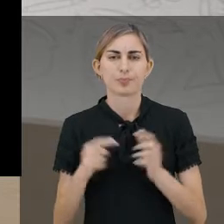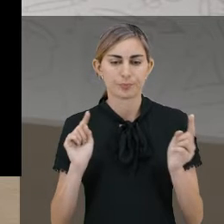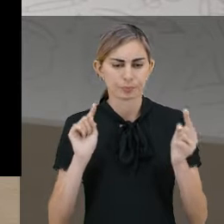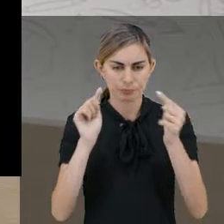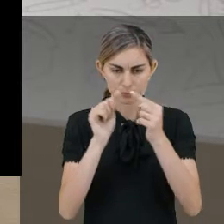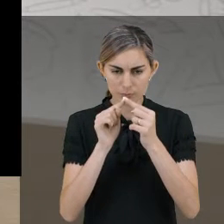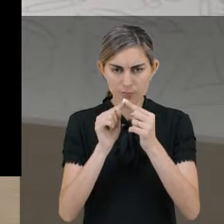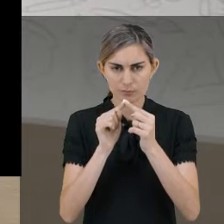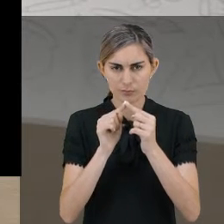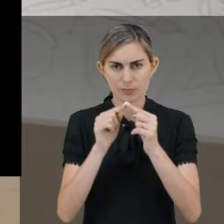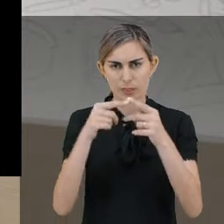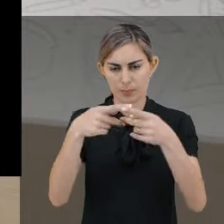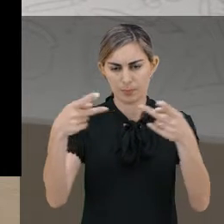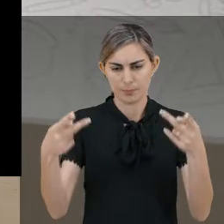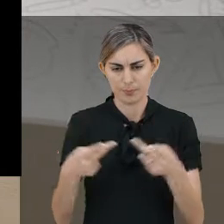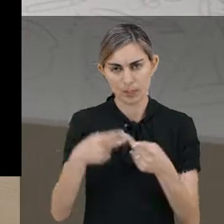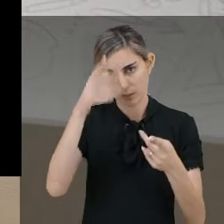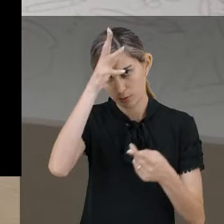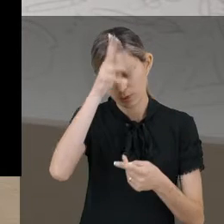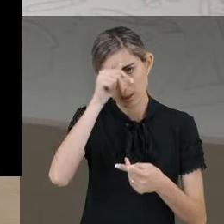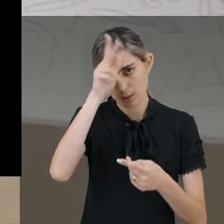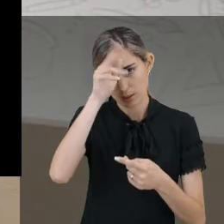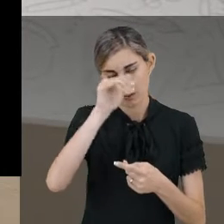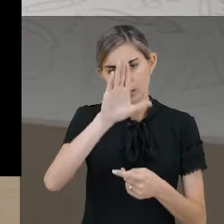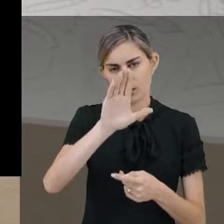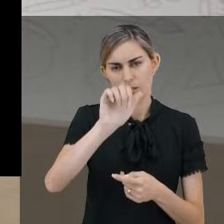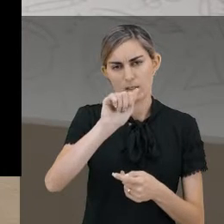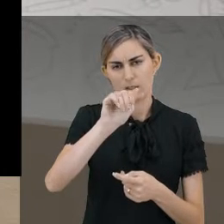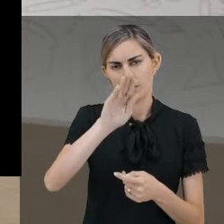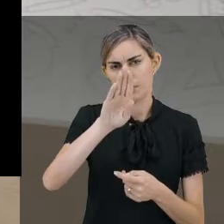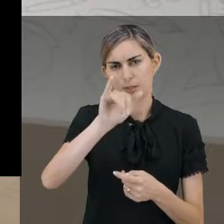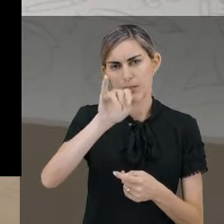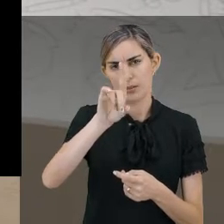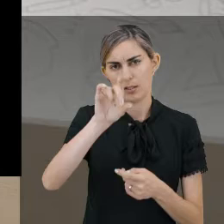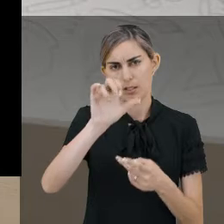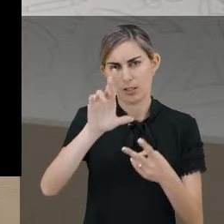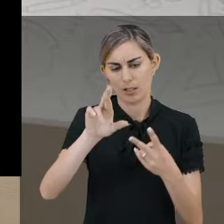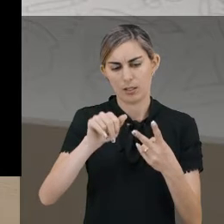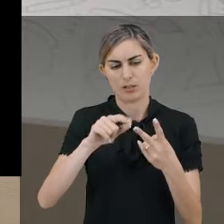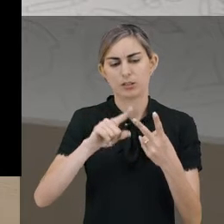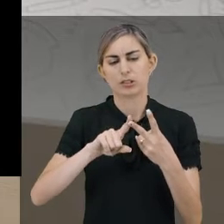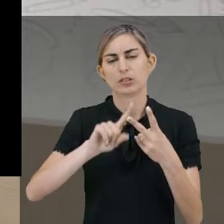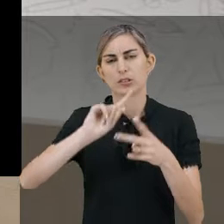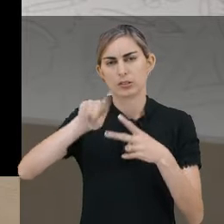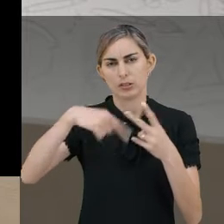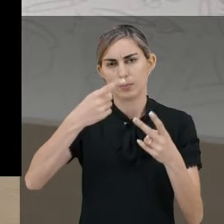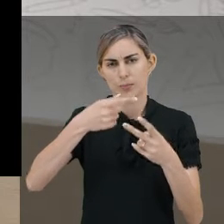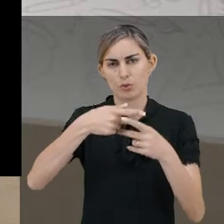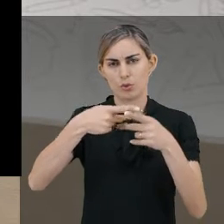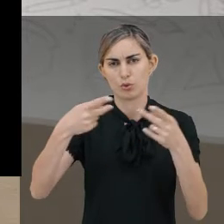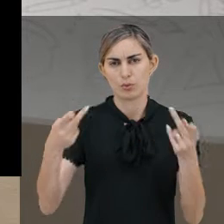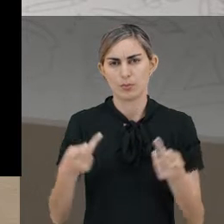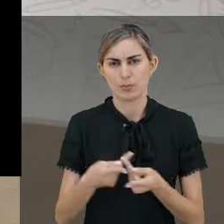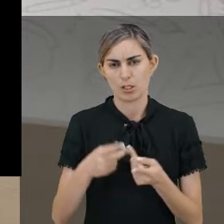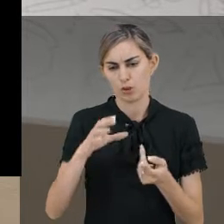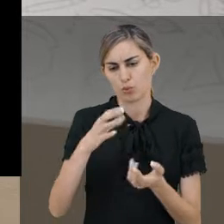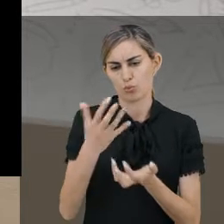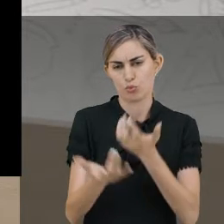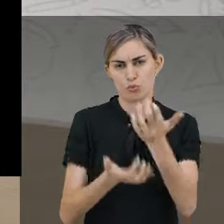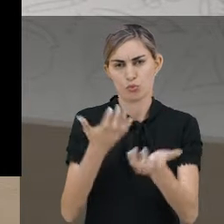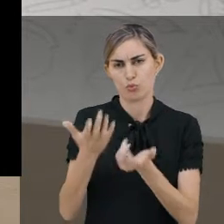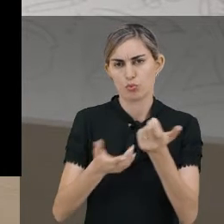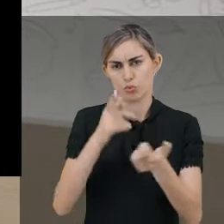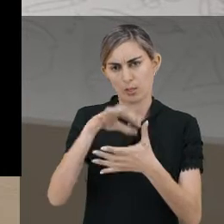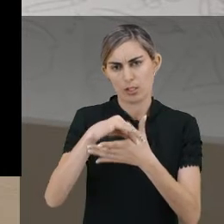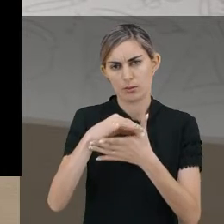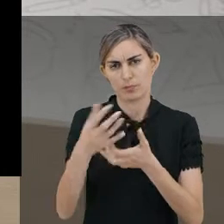seria relacionada ao prato galinha cabidela, depois ao prato cozido, posteriormente a feijoada